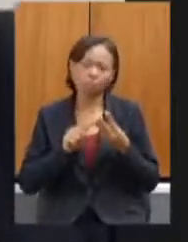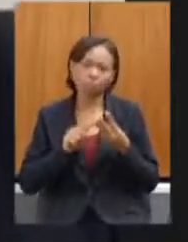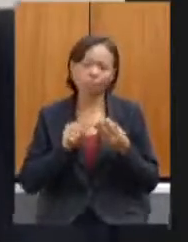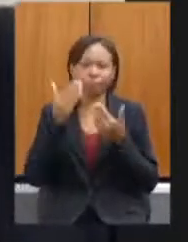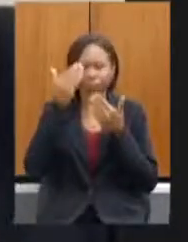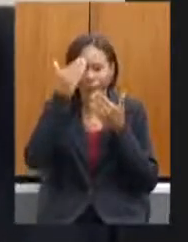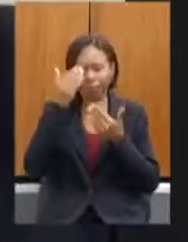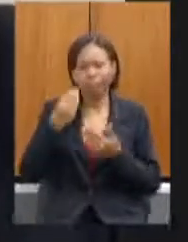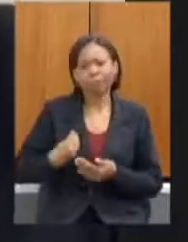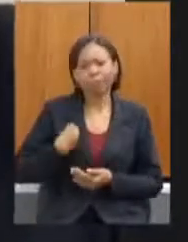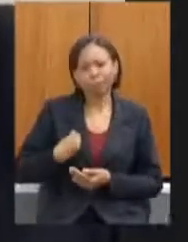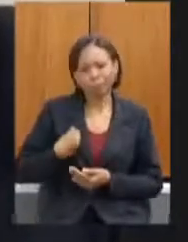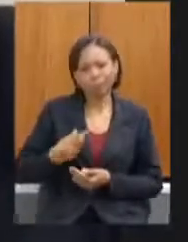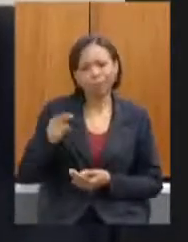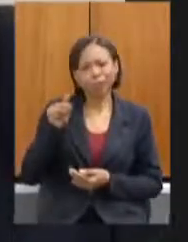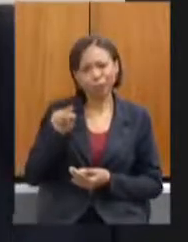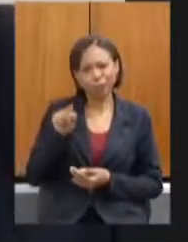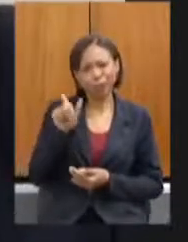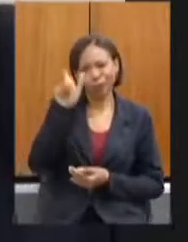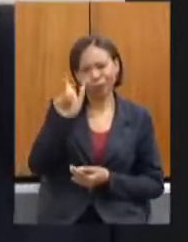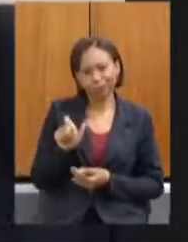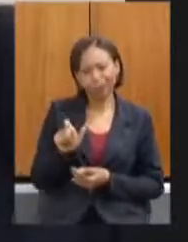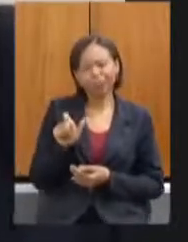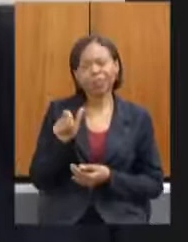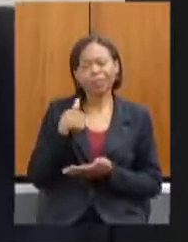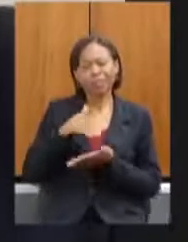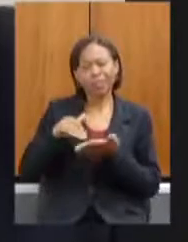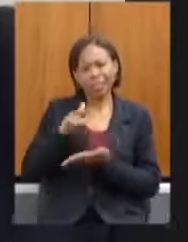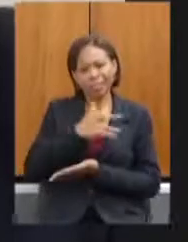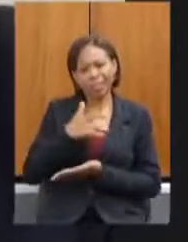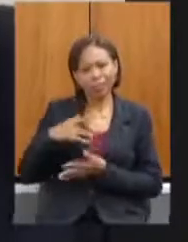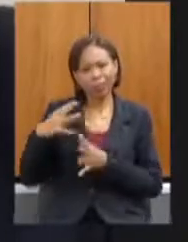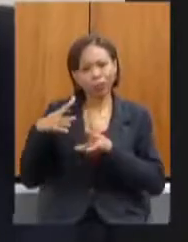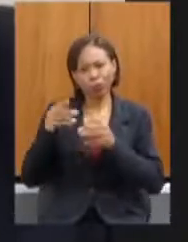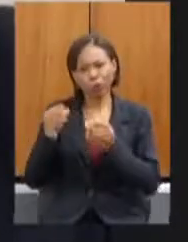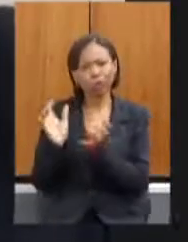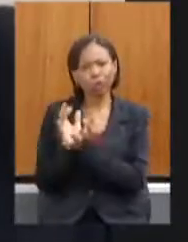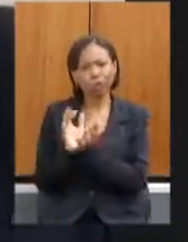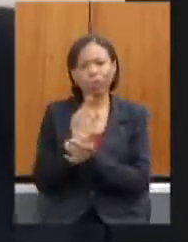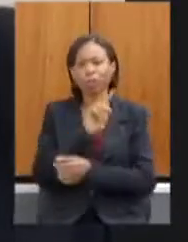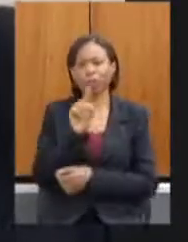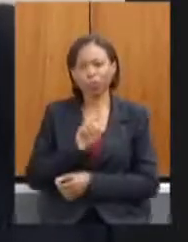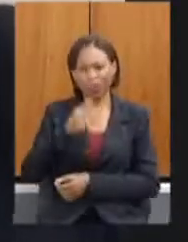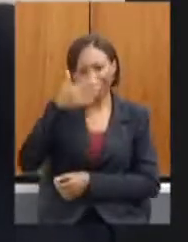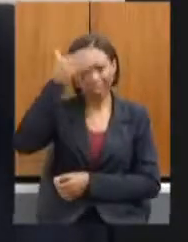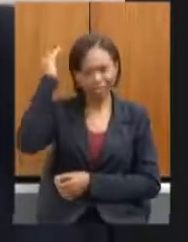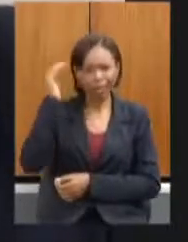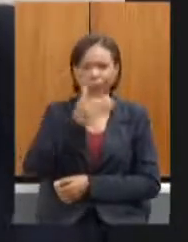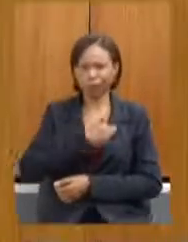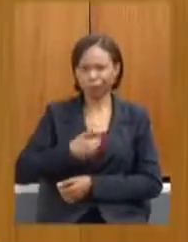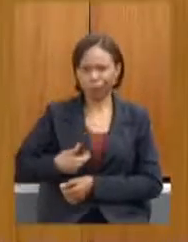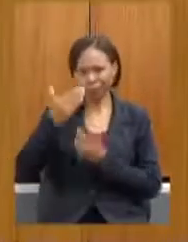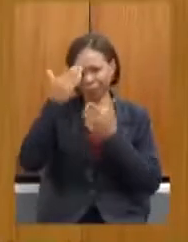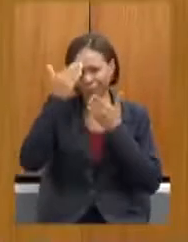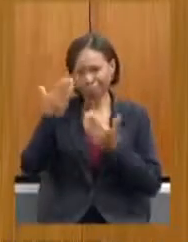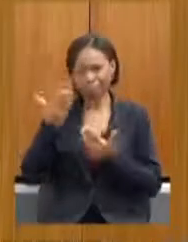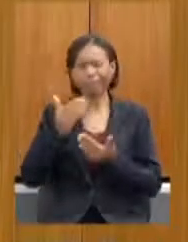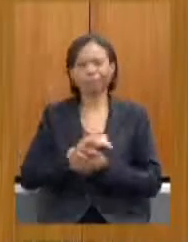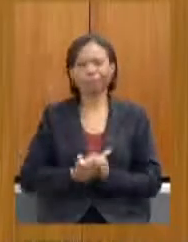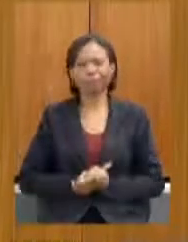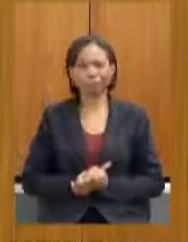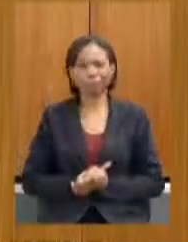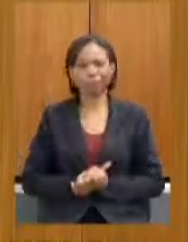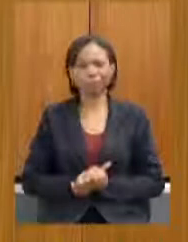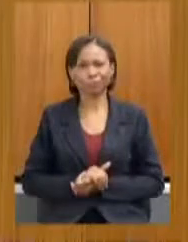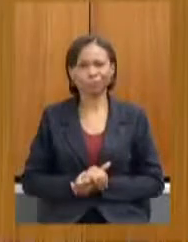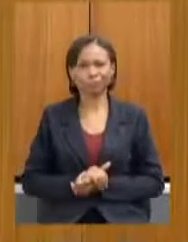participação do Senhor de toda sua equipe e do nosso Governador Romeu Zema Muito obrigado obrigado Doutor